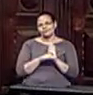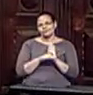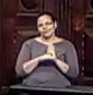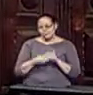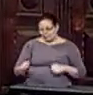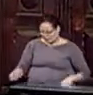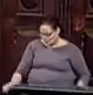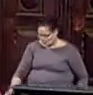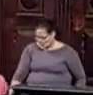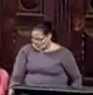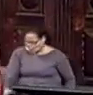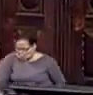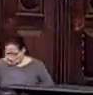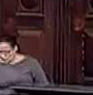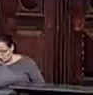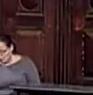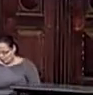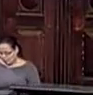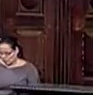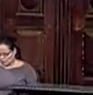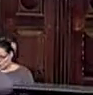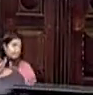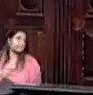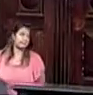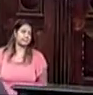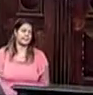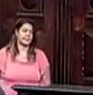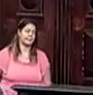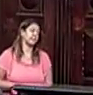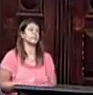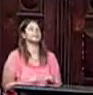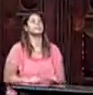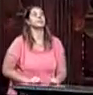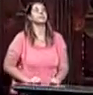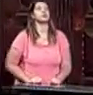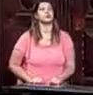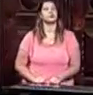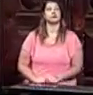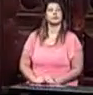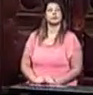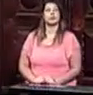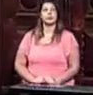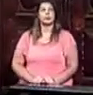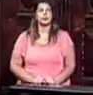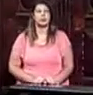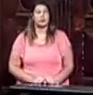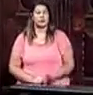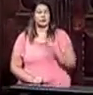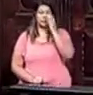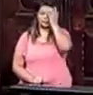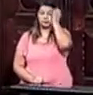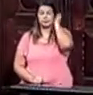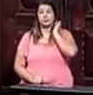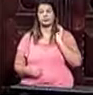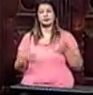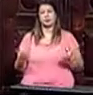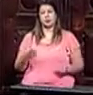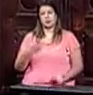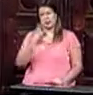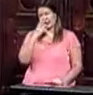é como você tivesse um cobertor muito curto, né, que você tenta cobrir a